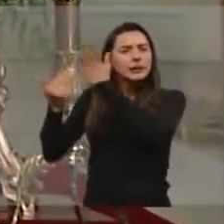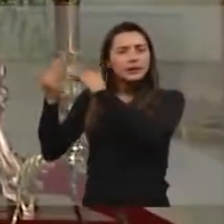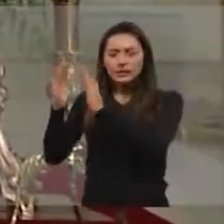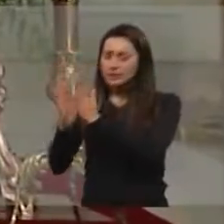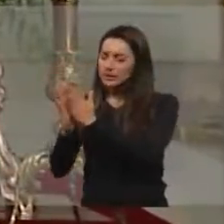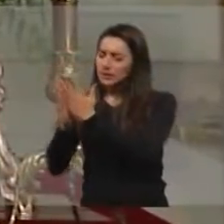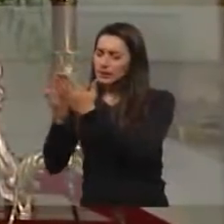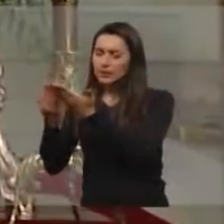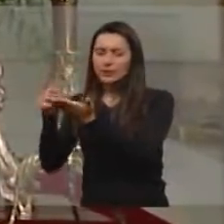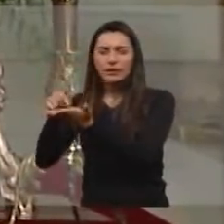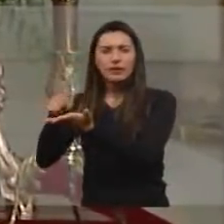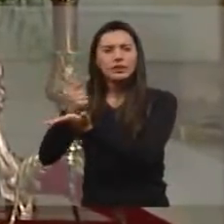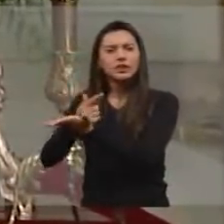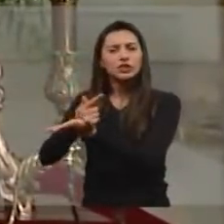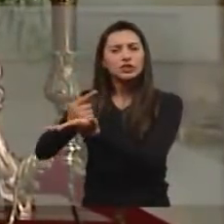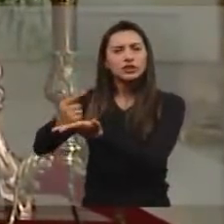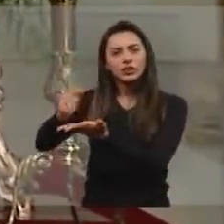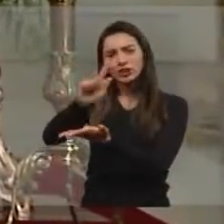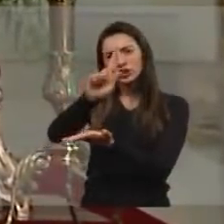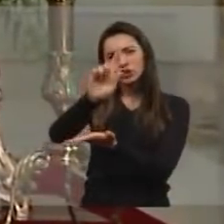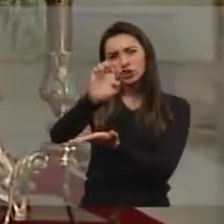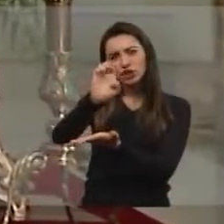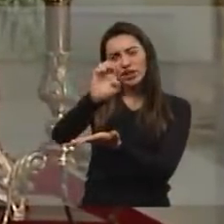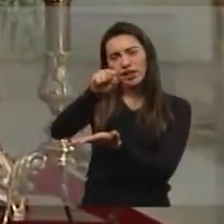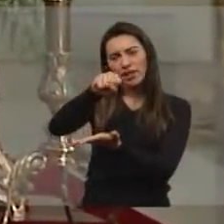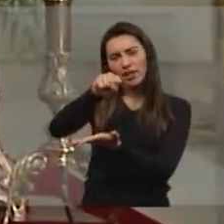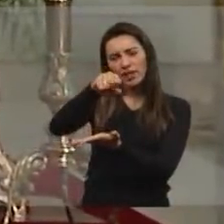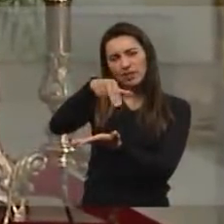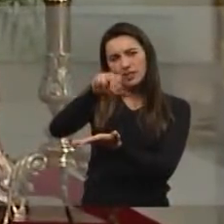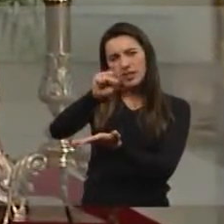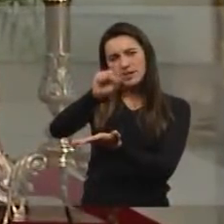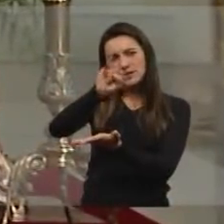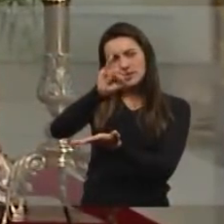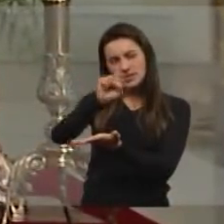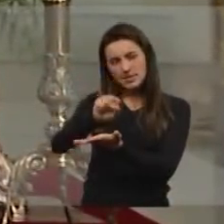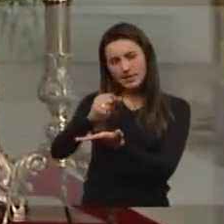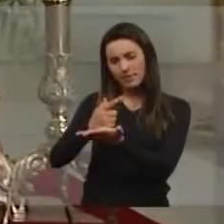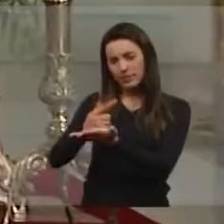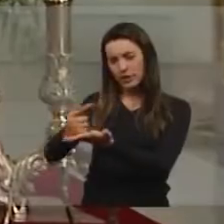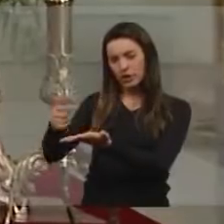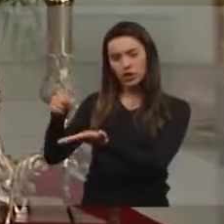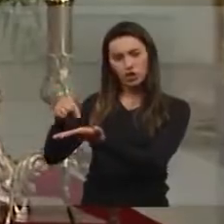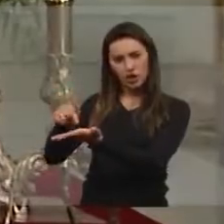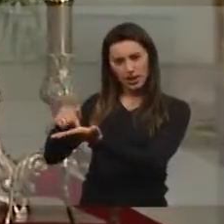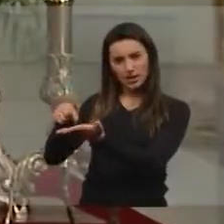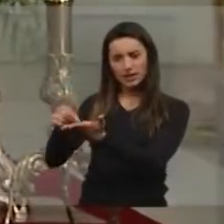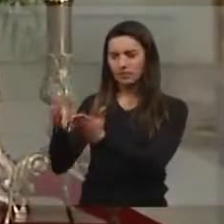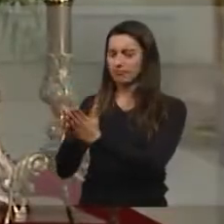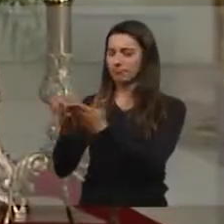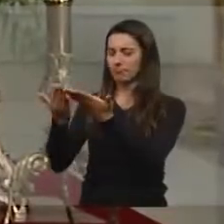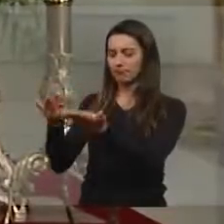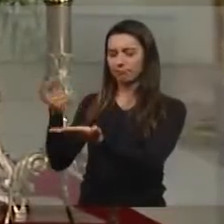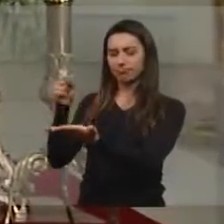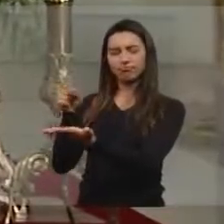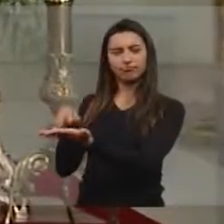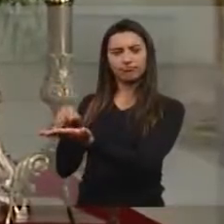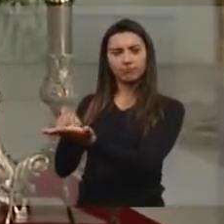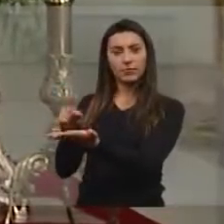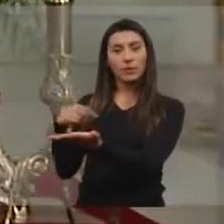e a bíblia nós que somos e judaicos cristãos